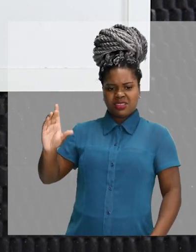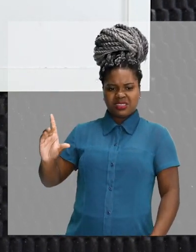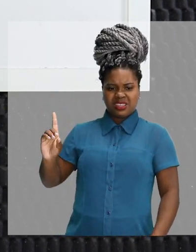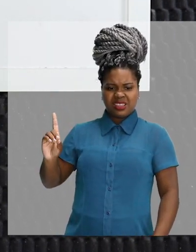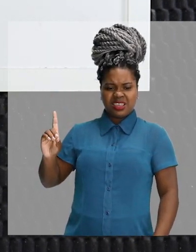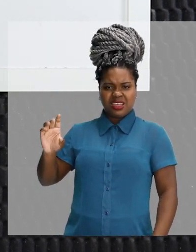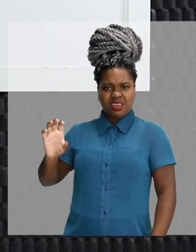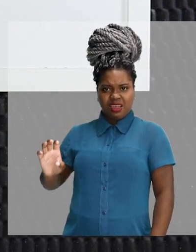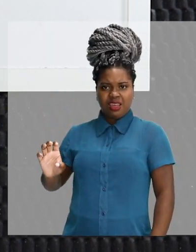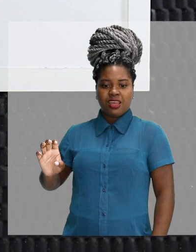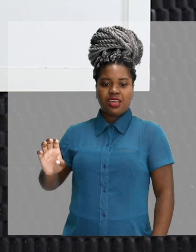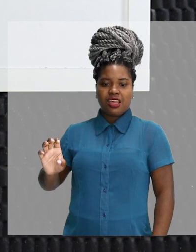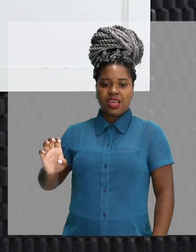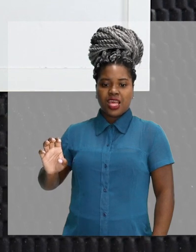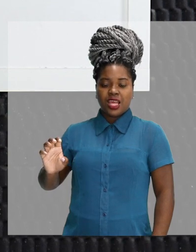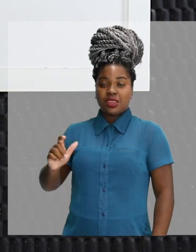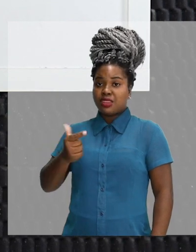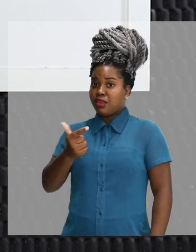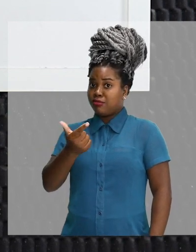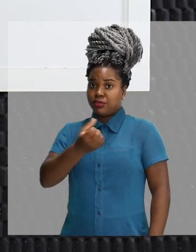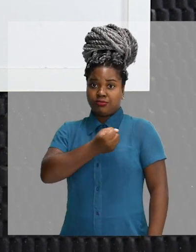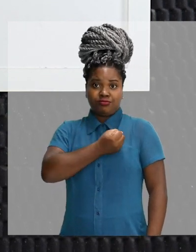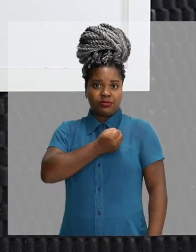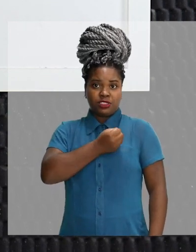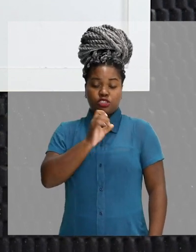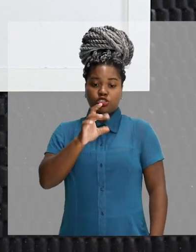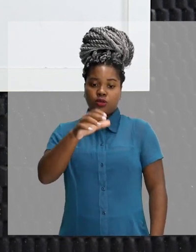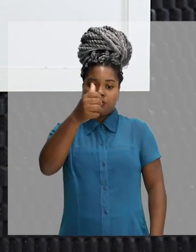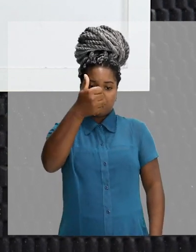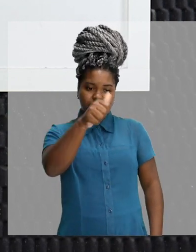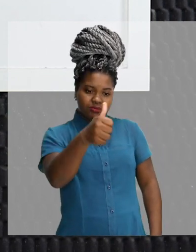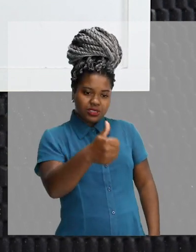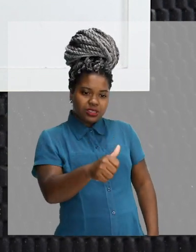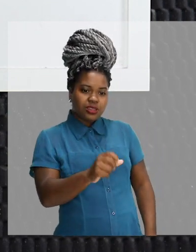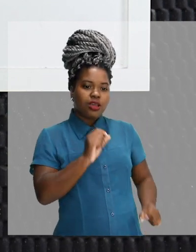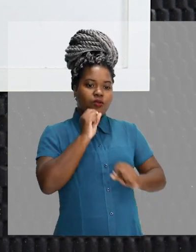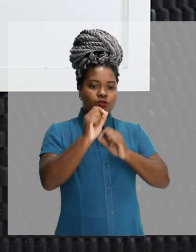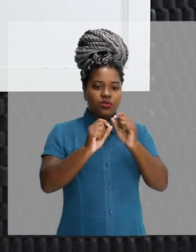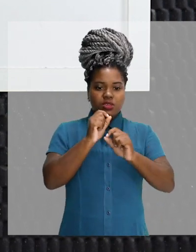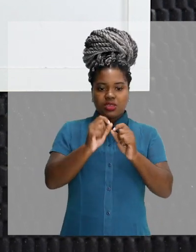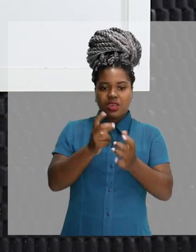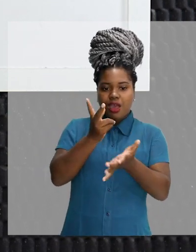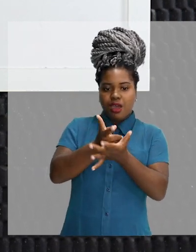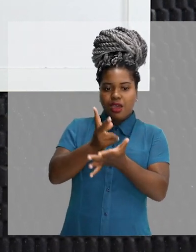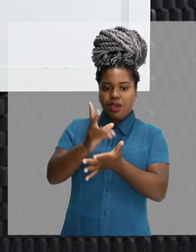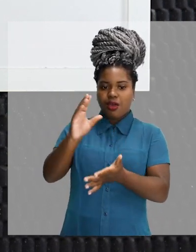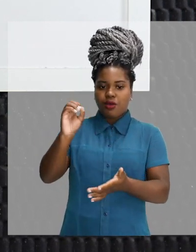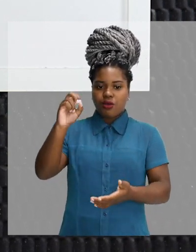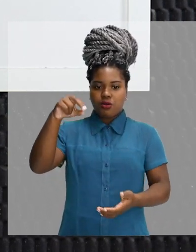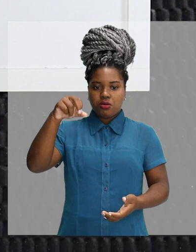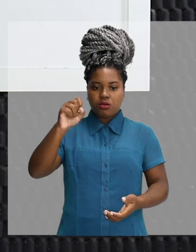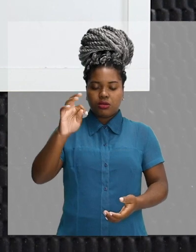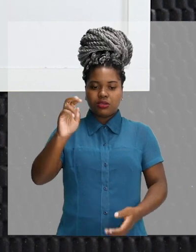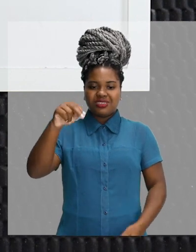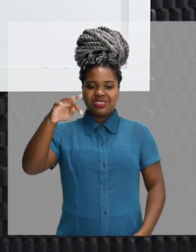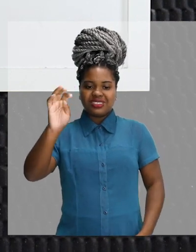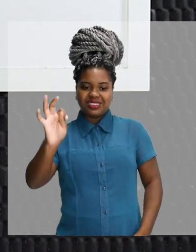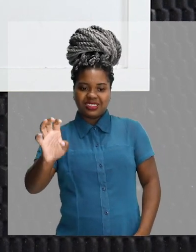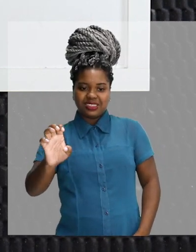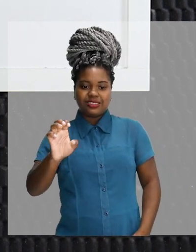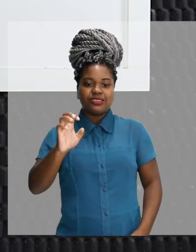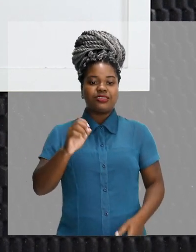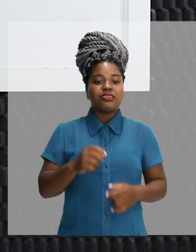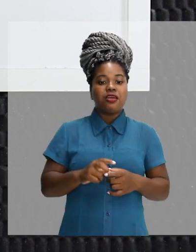valores numéricos. A gente só quer para analisar o que é constante e o que não é constante na situação. Então, fiz ali só para